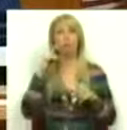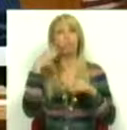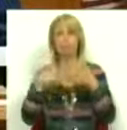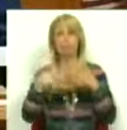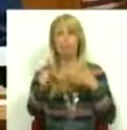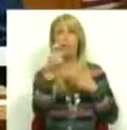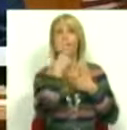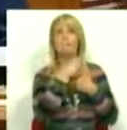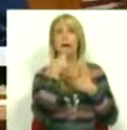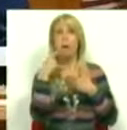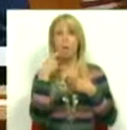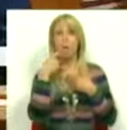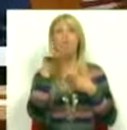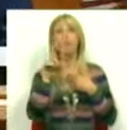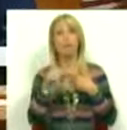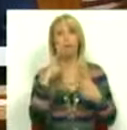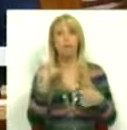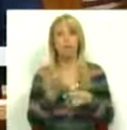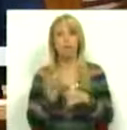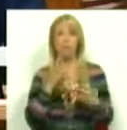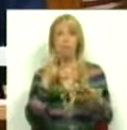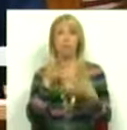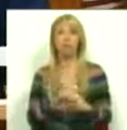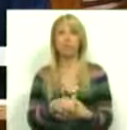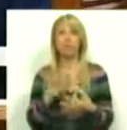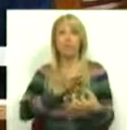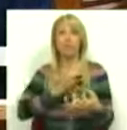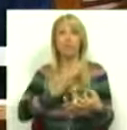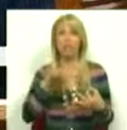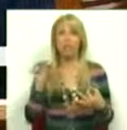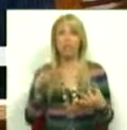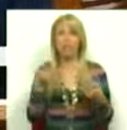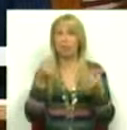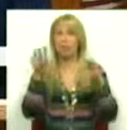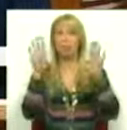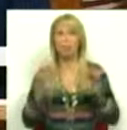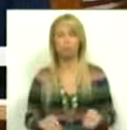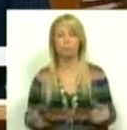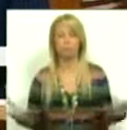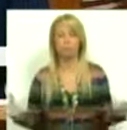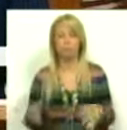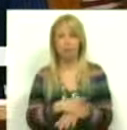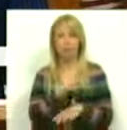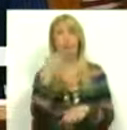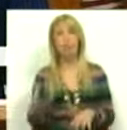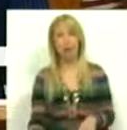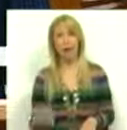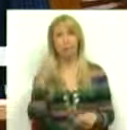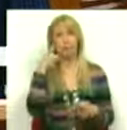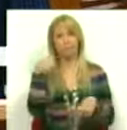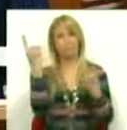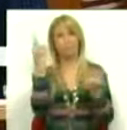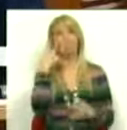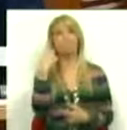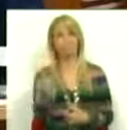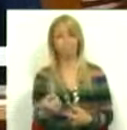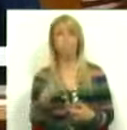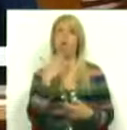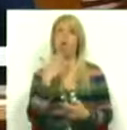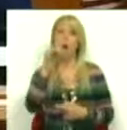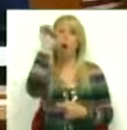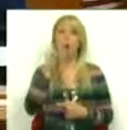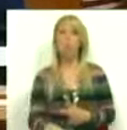face ao serviço da dívida em junho. Na sequência dessa tardia constatação, foi acionado um pedido de